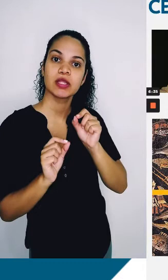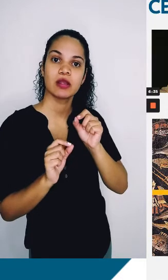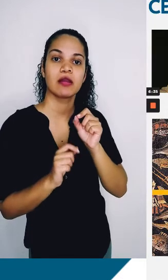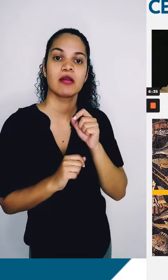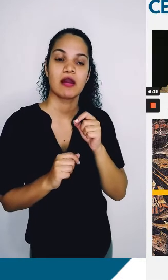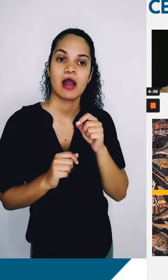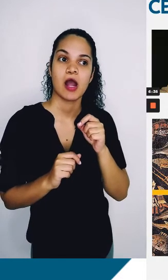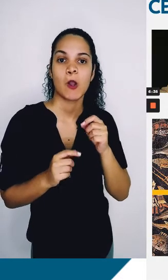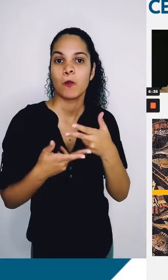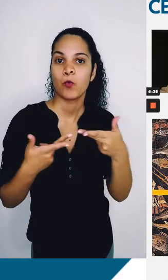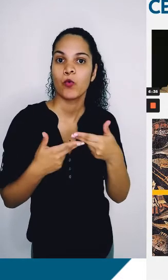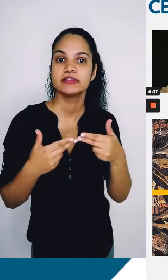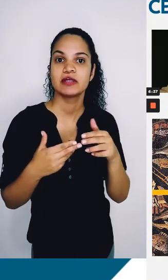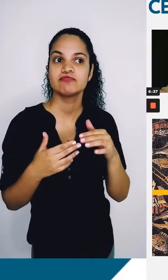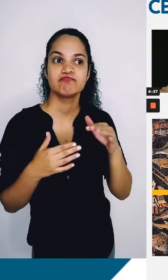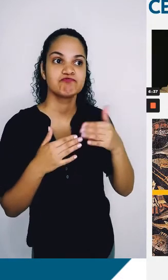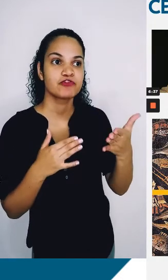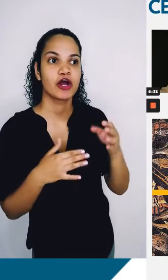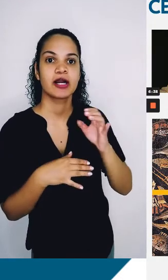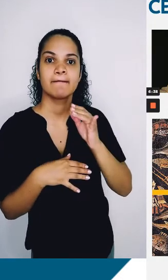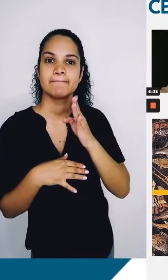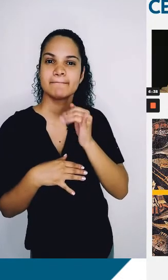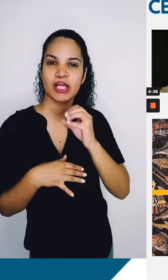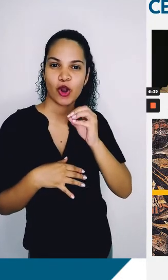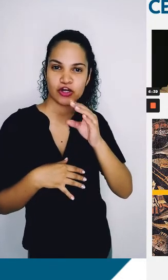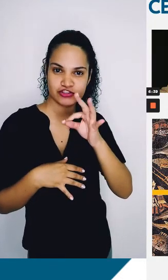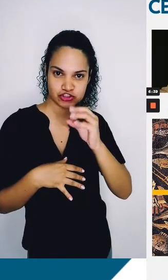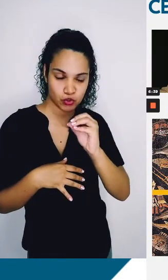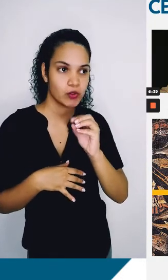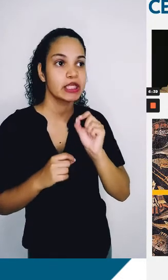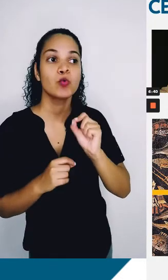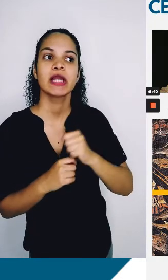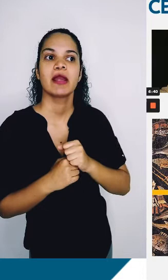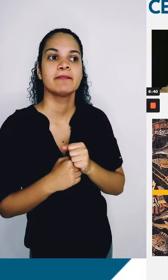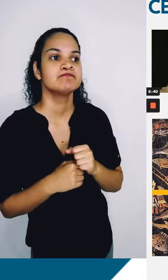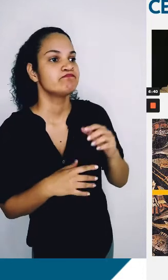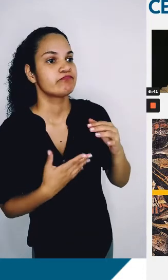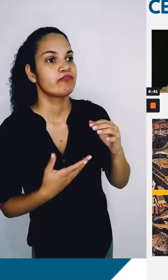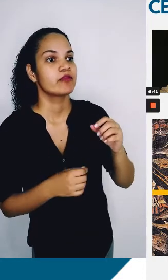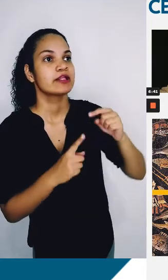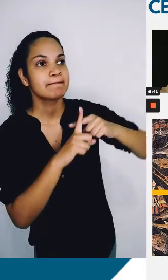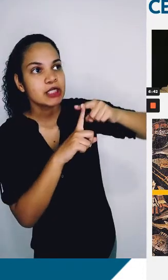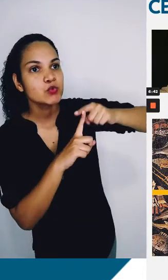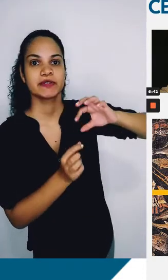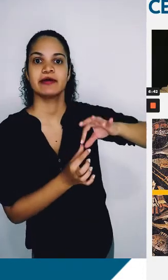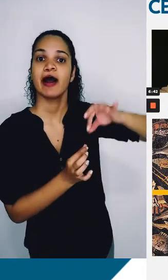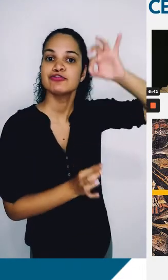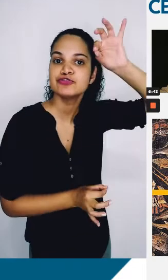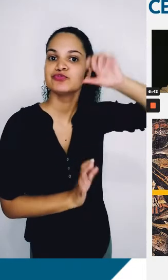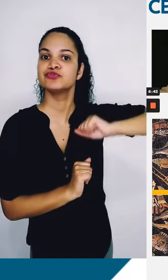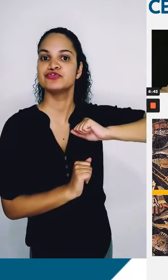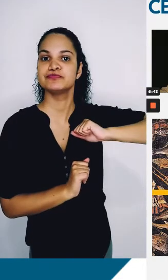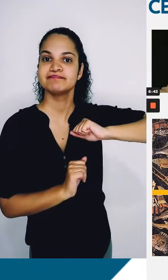chamados abióticos: temperatura, umidade, altitude, são